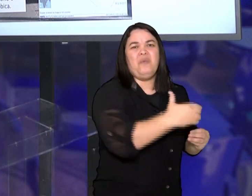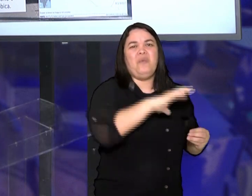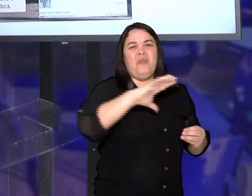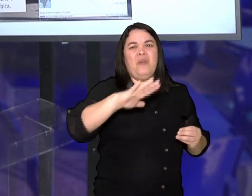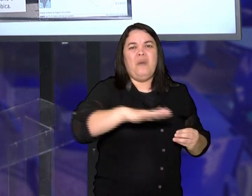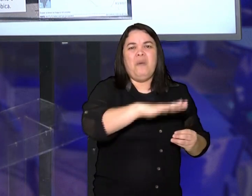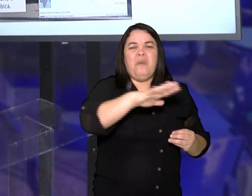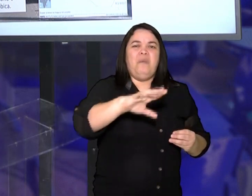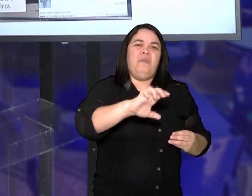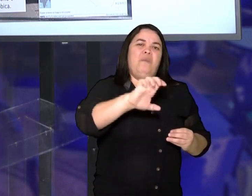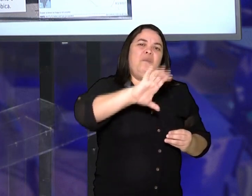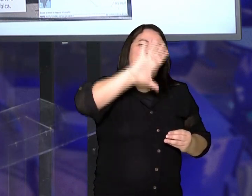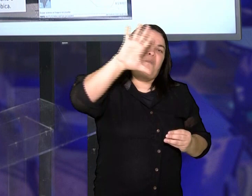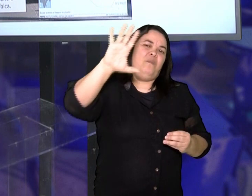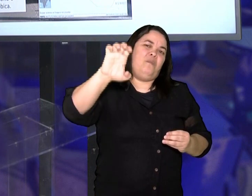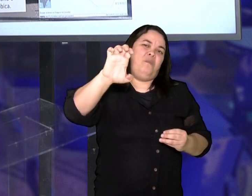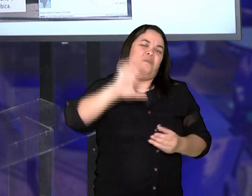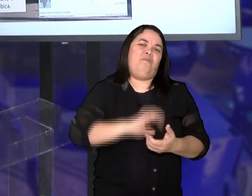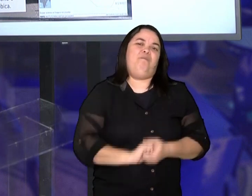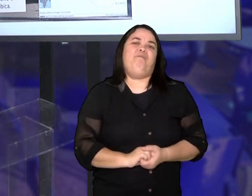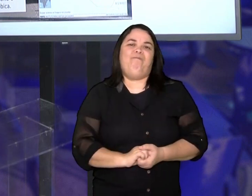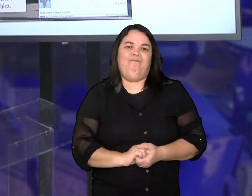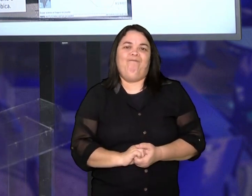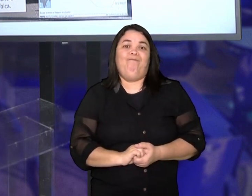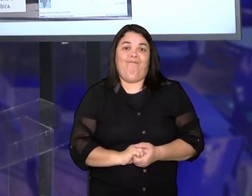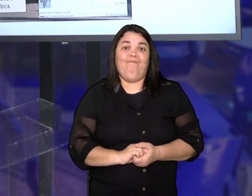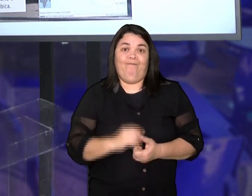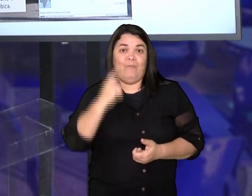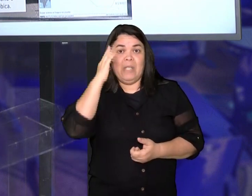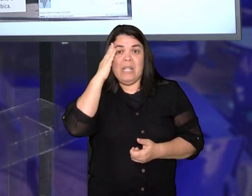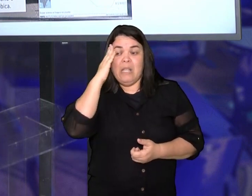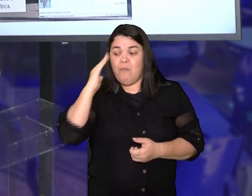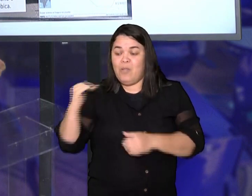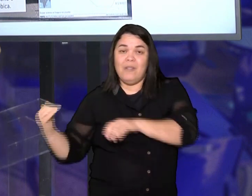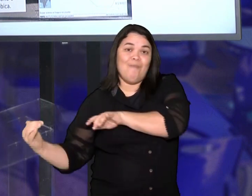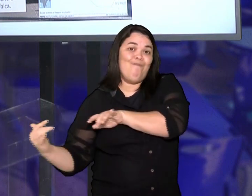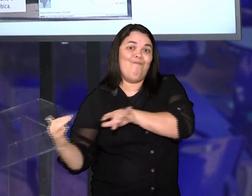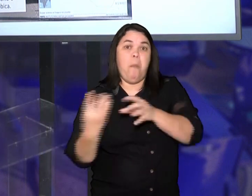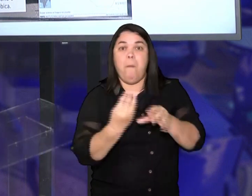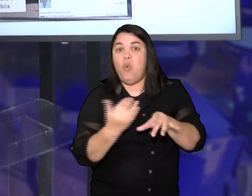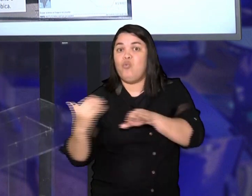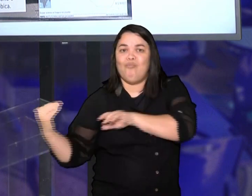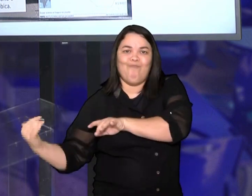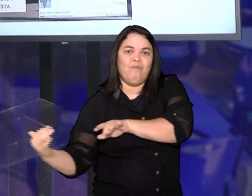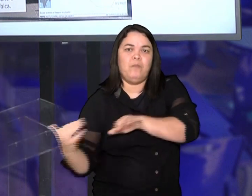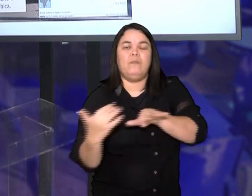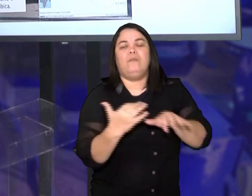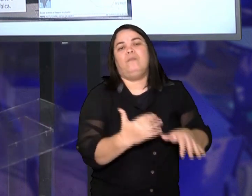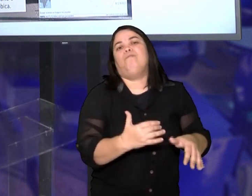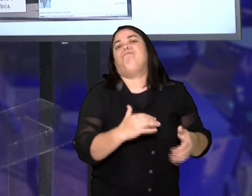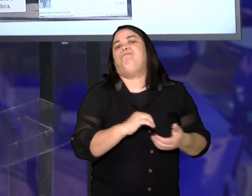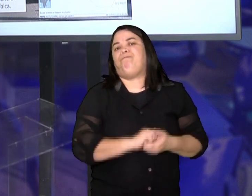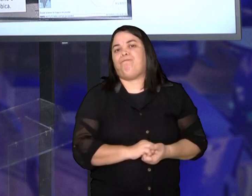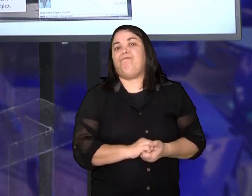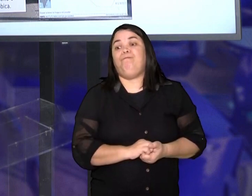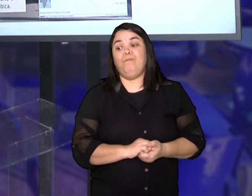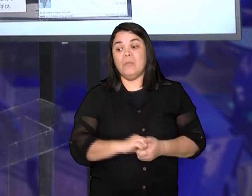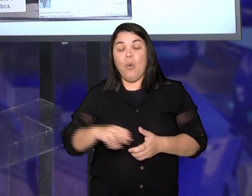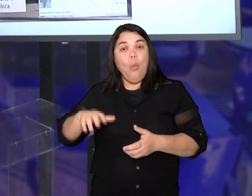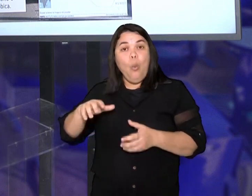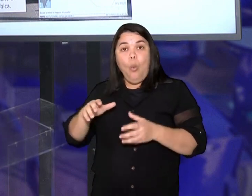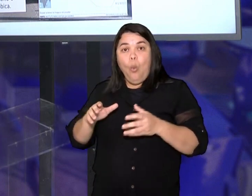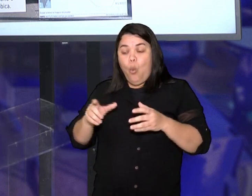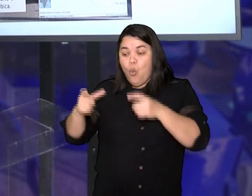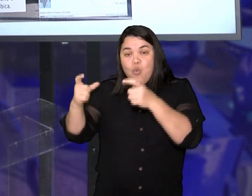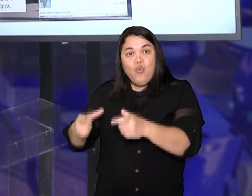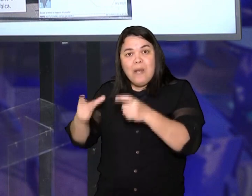gente acaba de entender por que ele ter tantas cidades globais e ser o alvo preferido, digamos assim, o destino